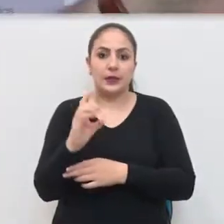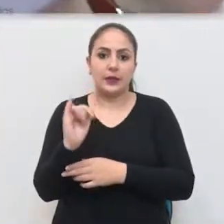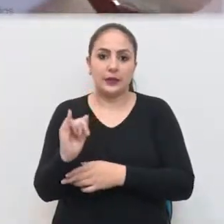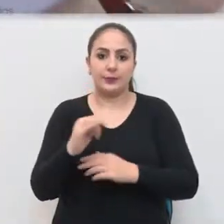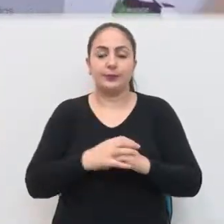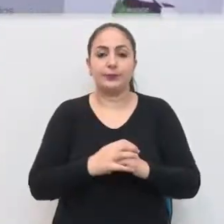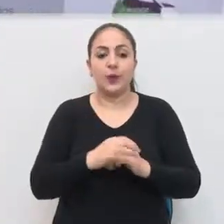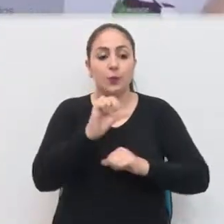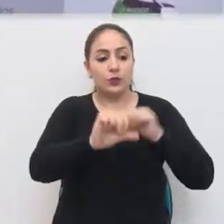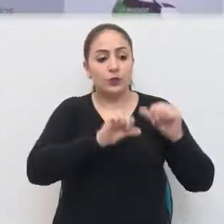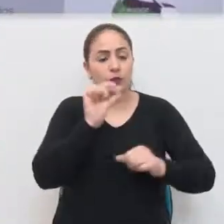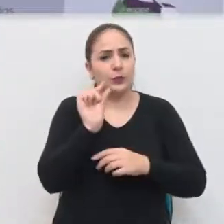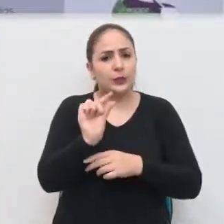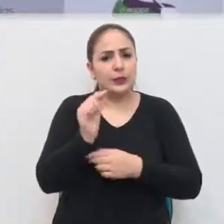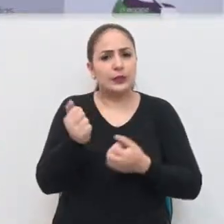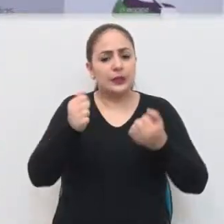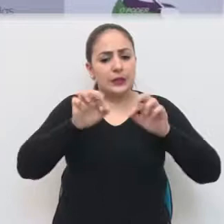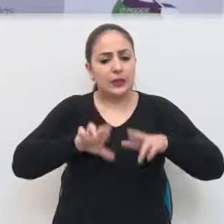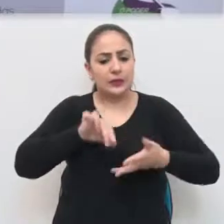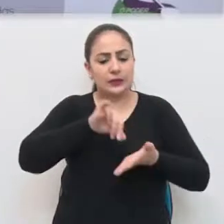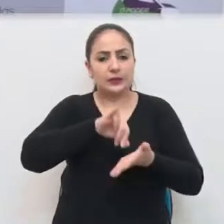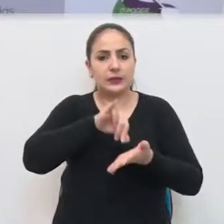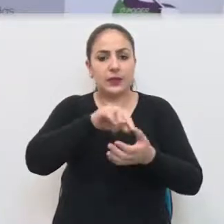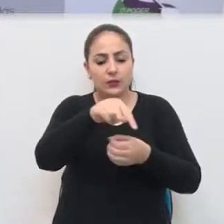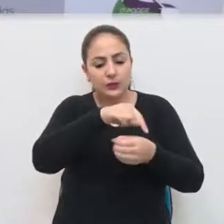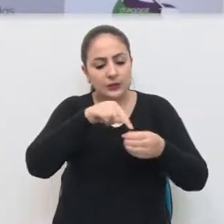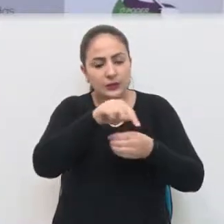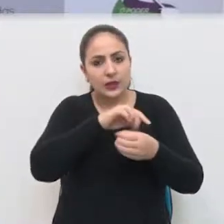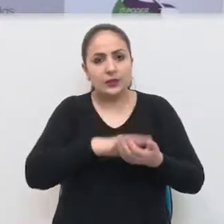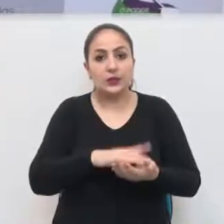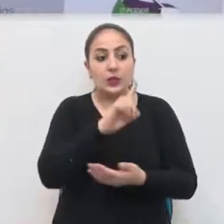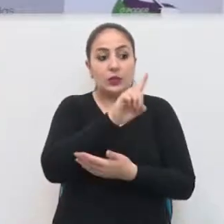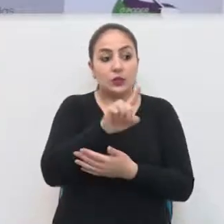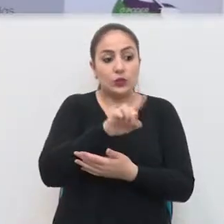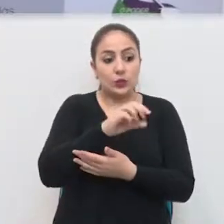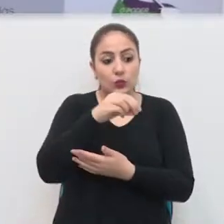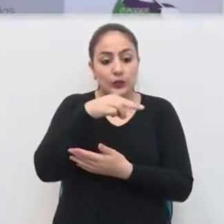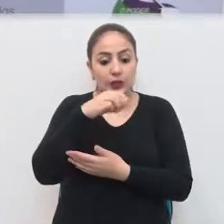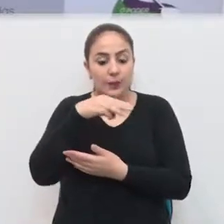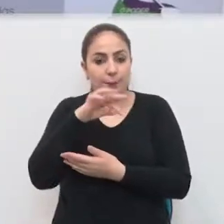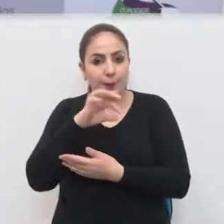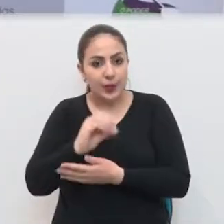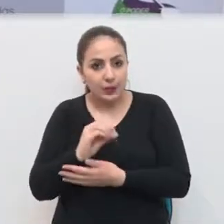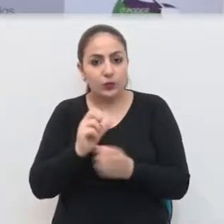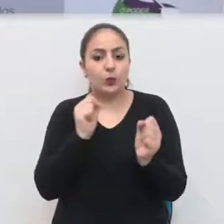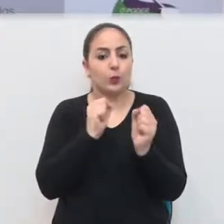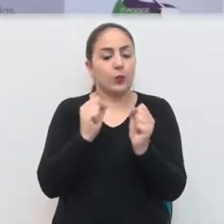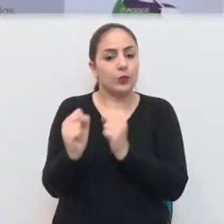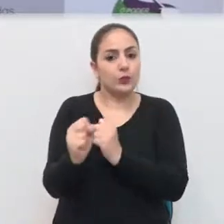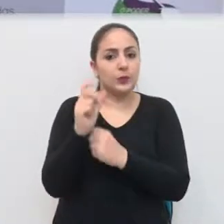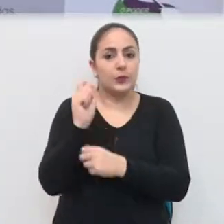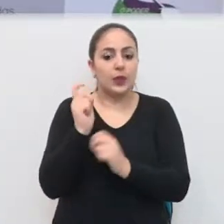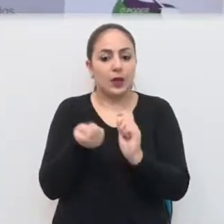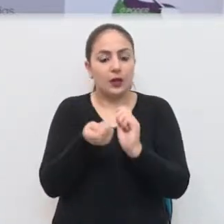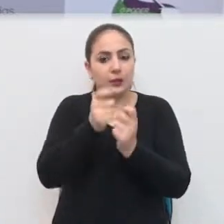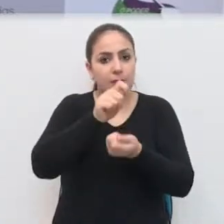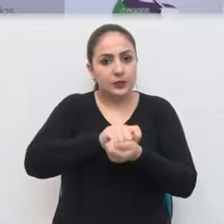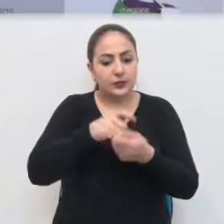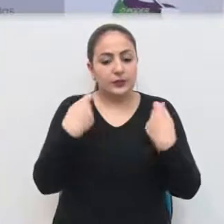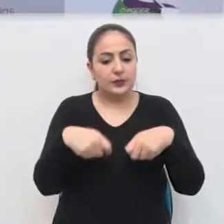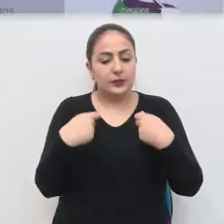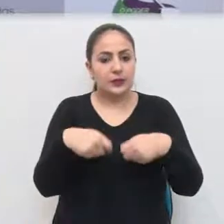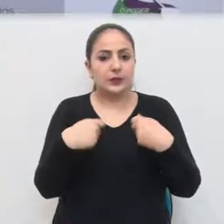modificações pequenas na área central da cidade, zoneamentos que visam possibilitar